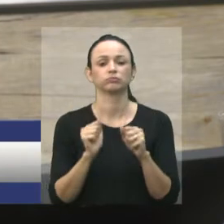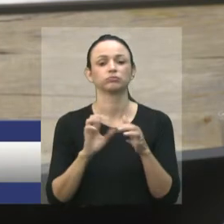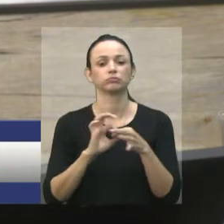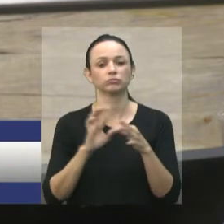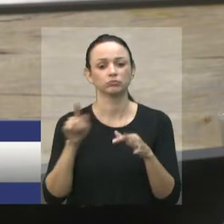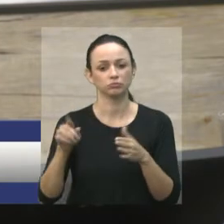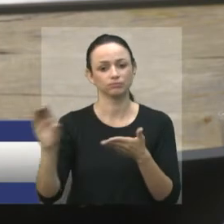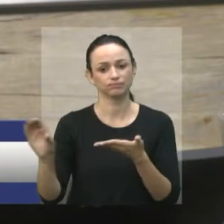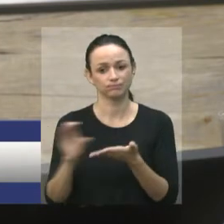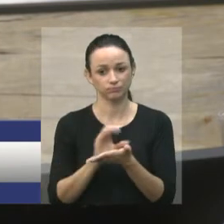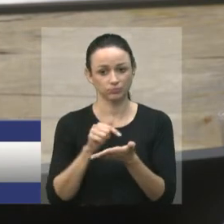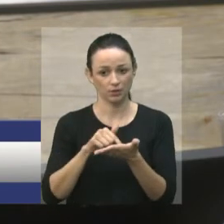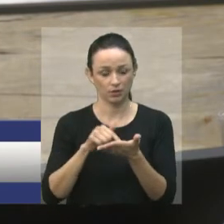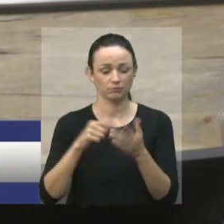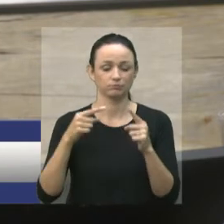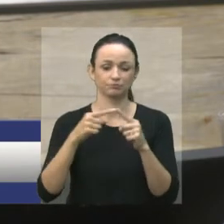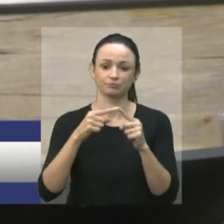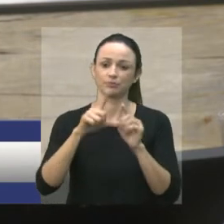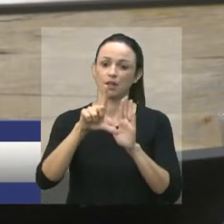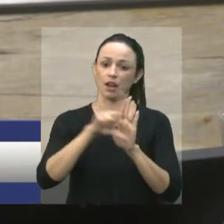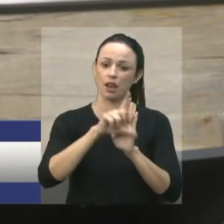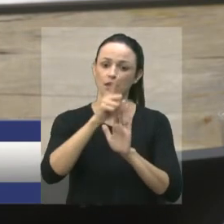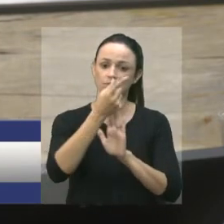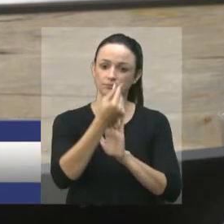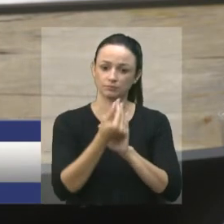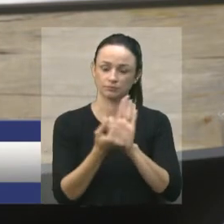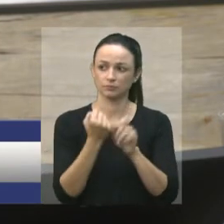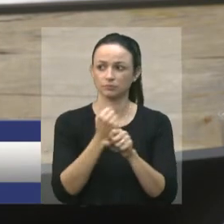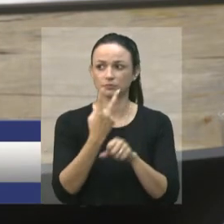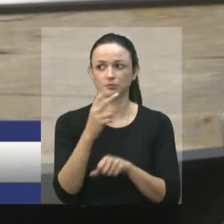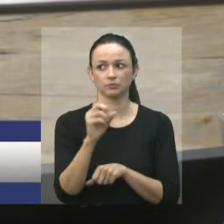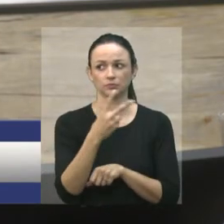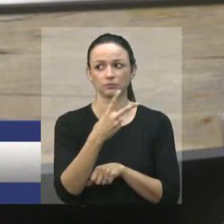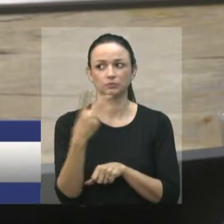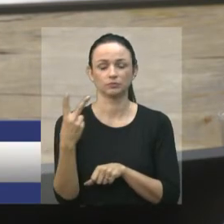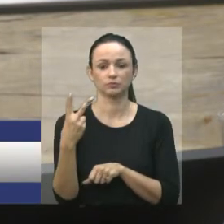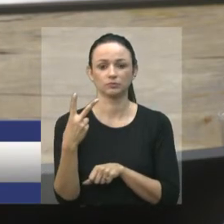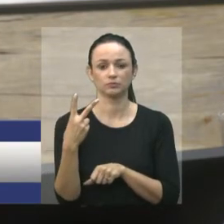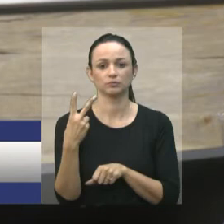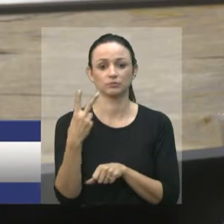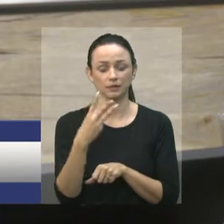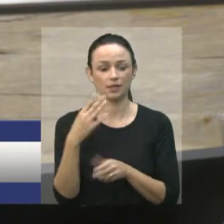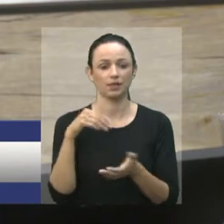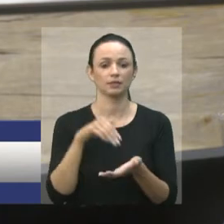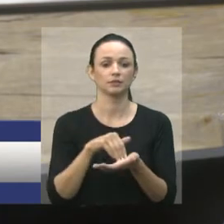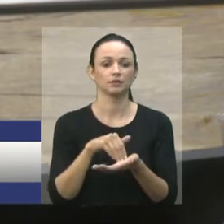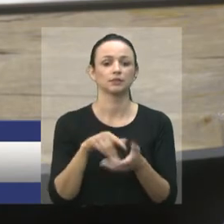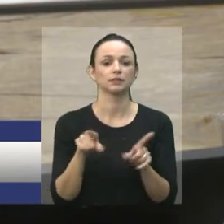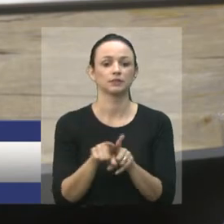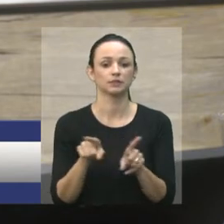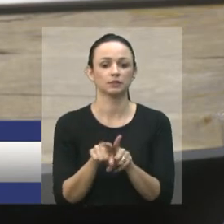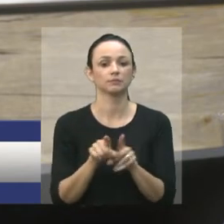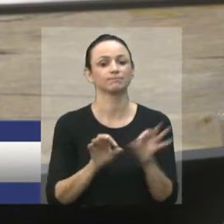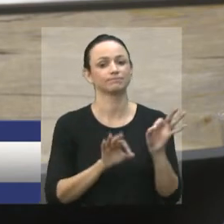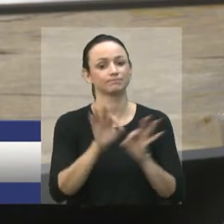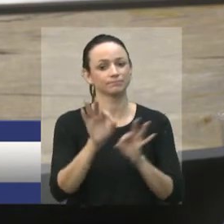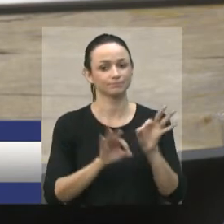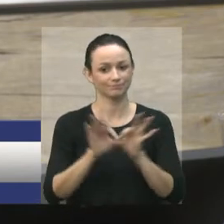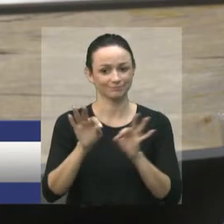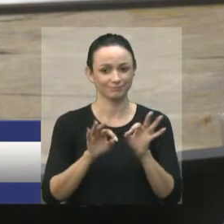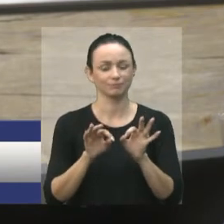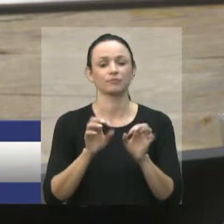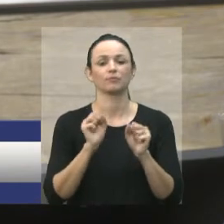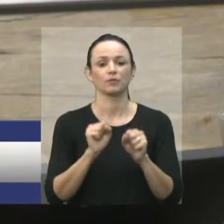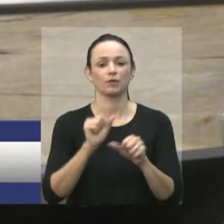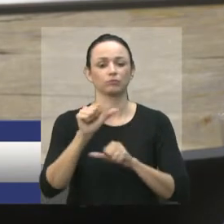os recursos correspondentes na lei orçamentária para o exercício financeiro de 2023, bem como promovidas as